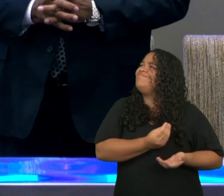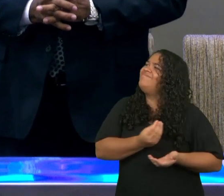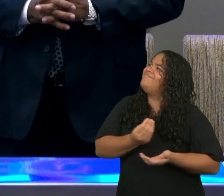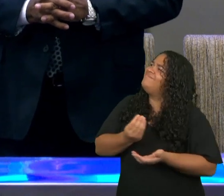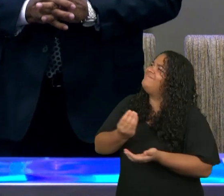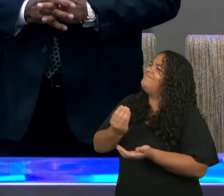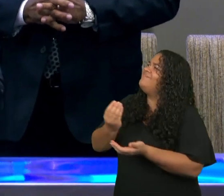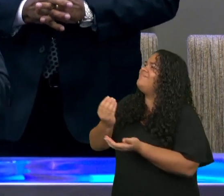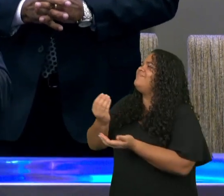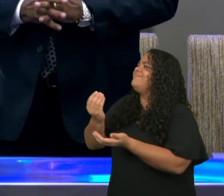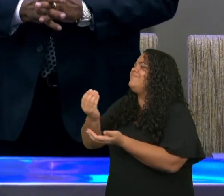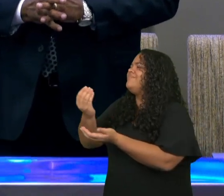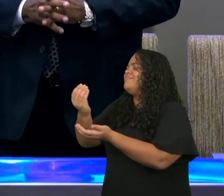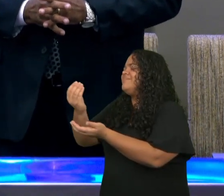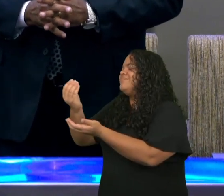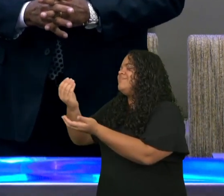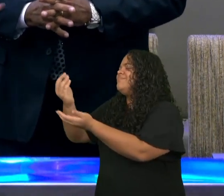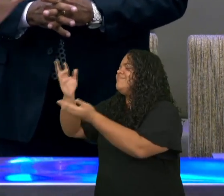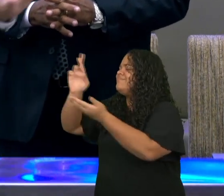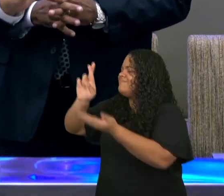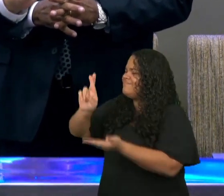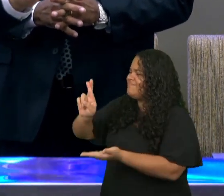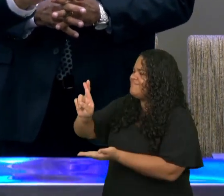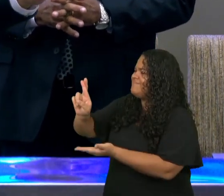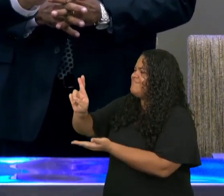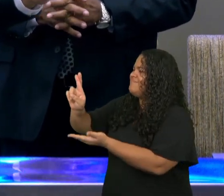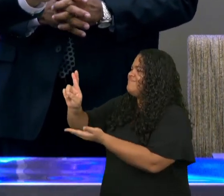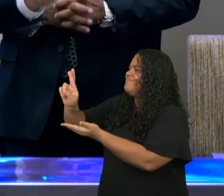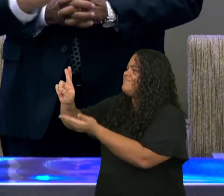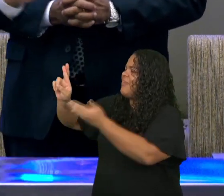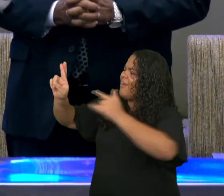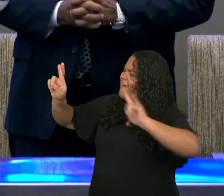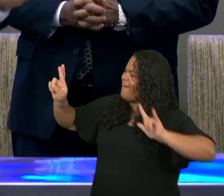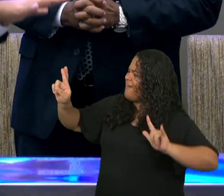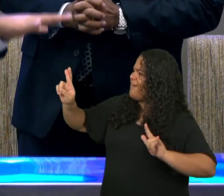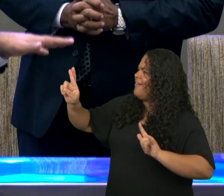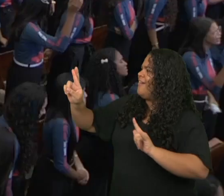Entrego o meu viver por amor.